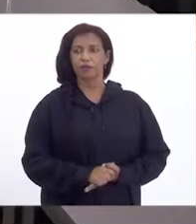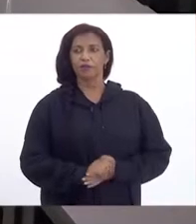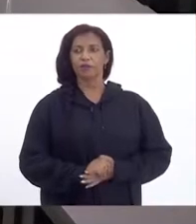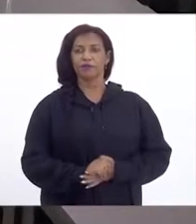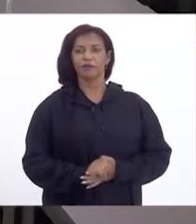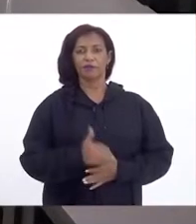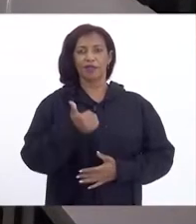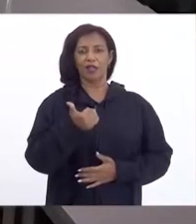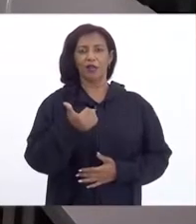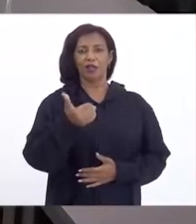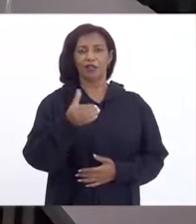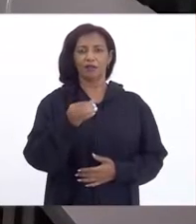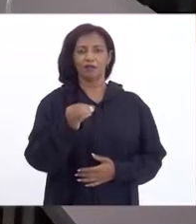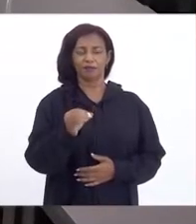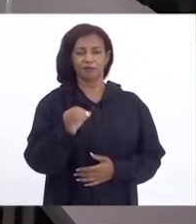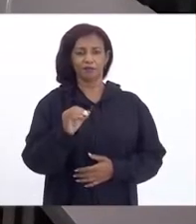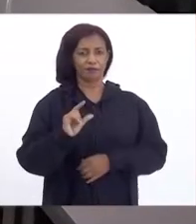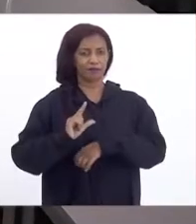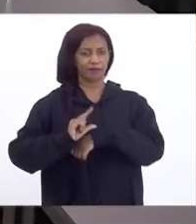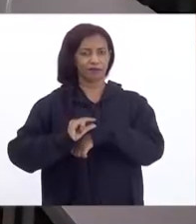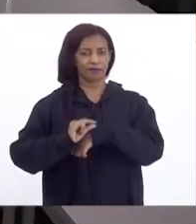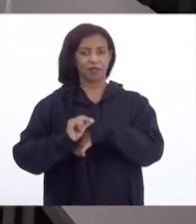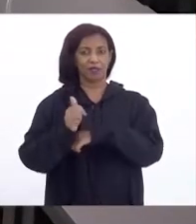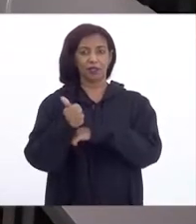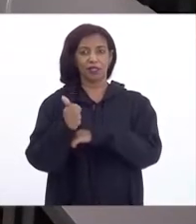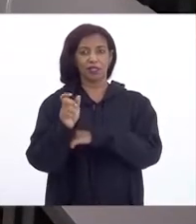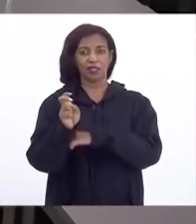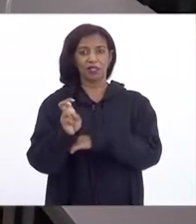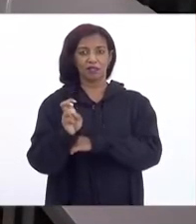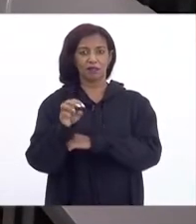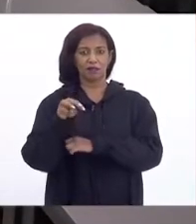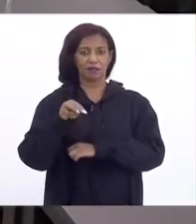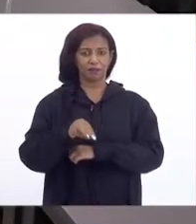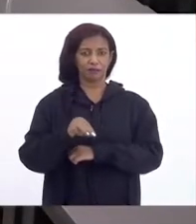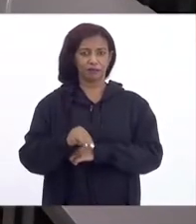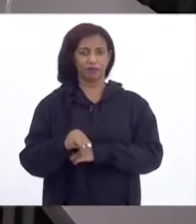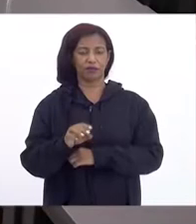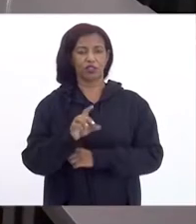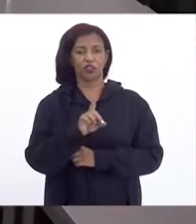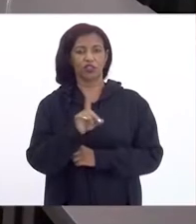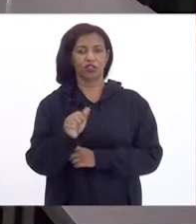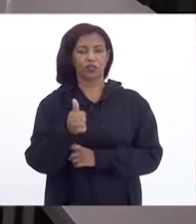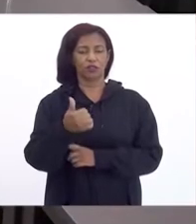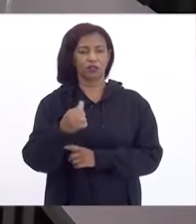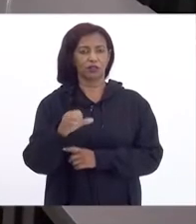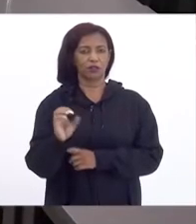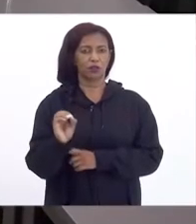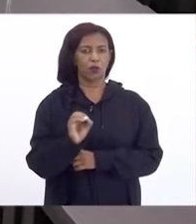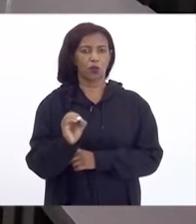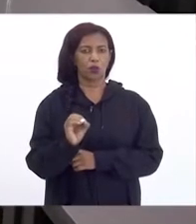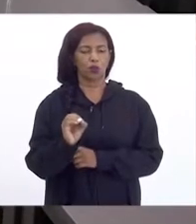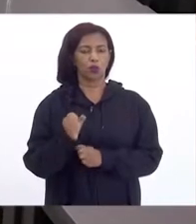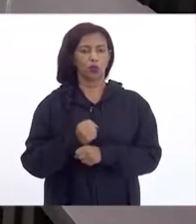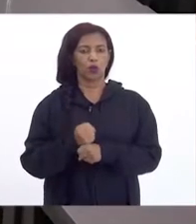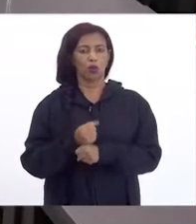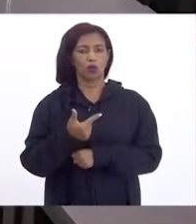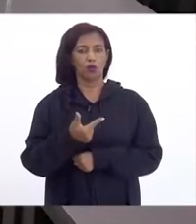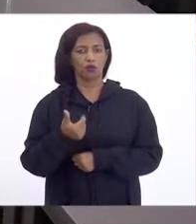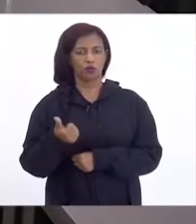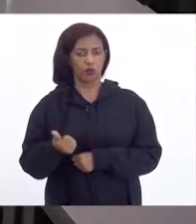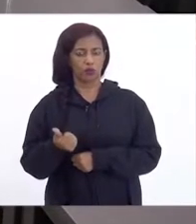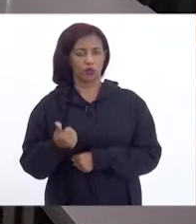às 10 horas e 15 minutos do dia 19 de outubro de 21,